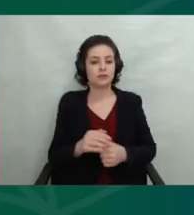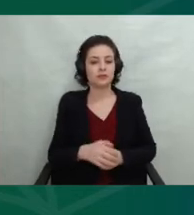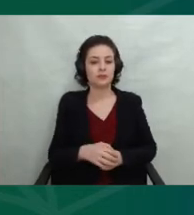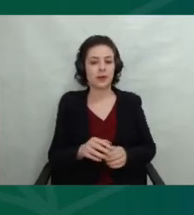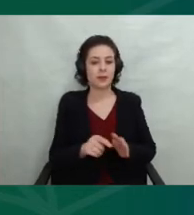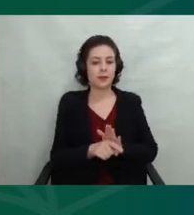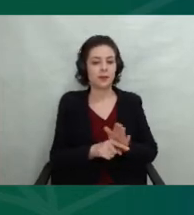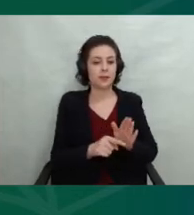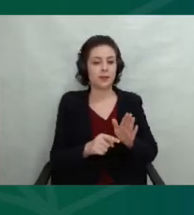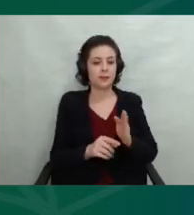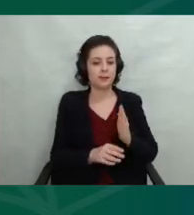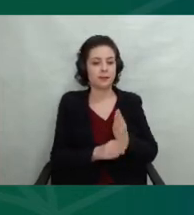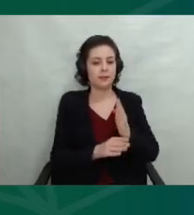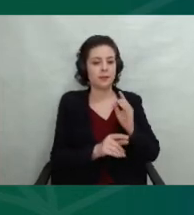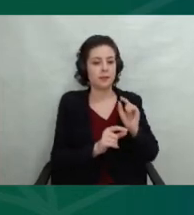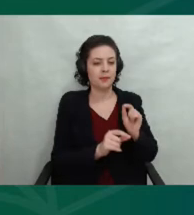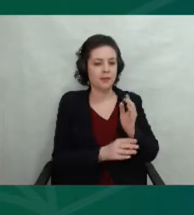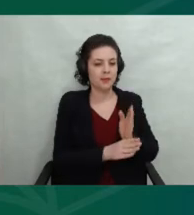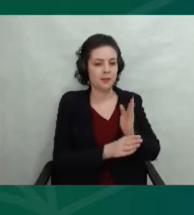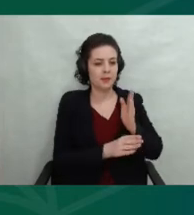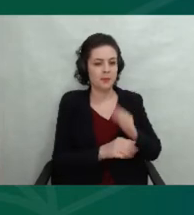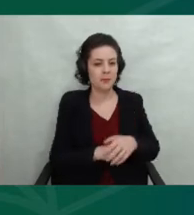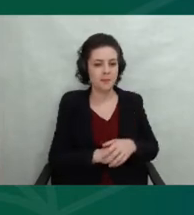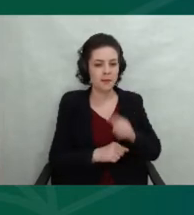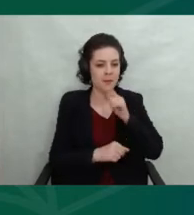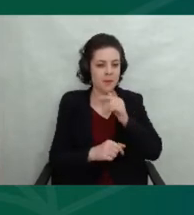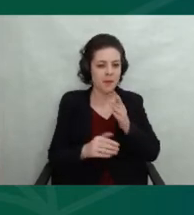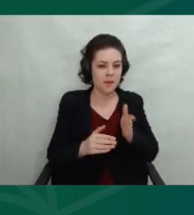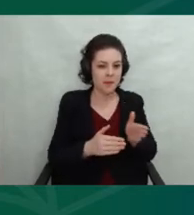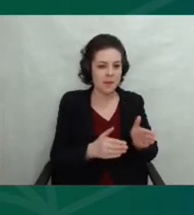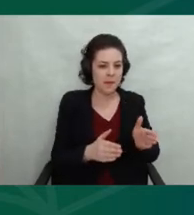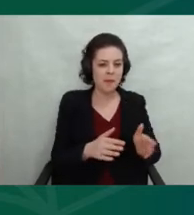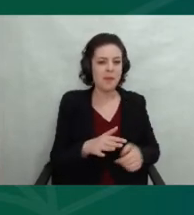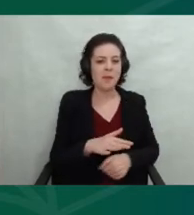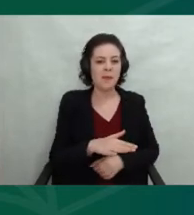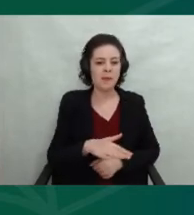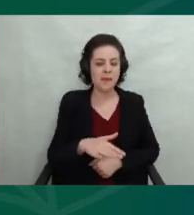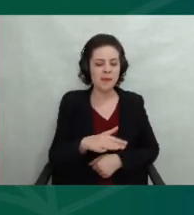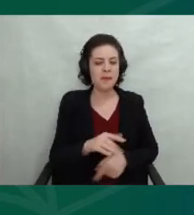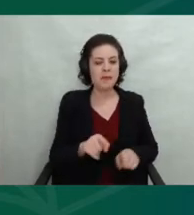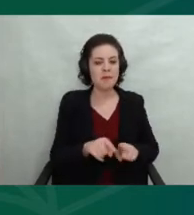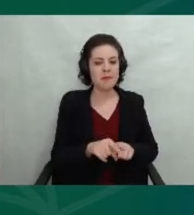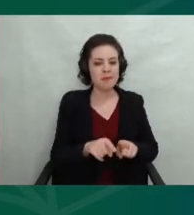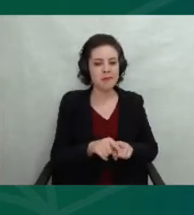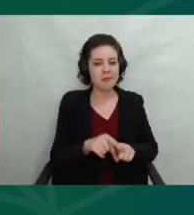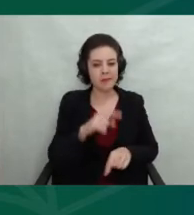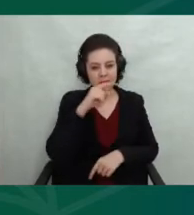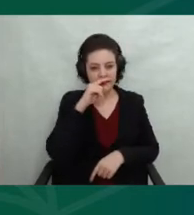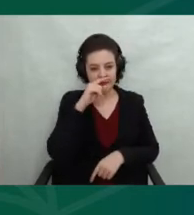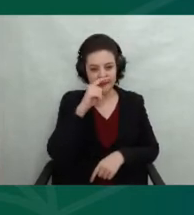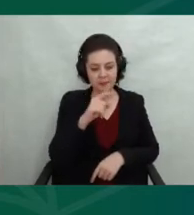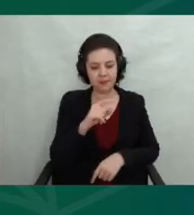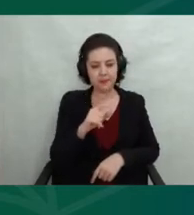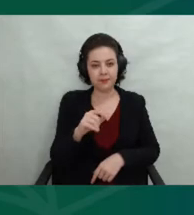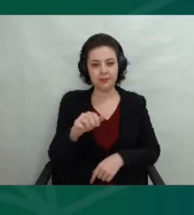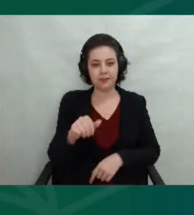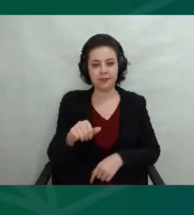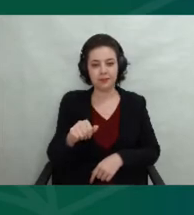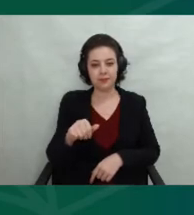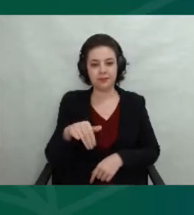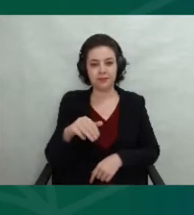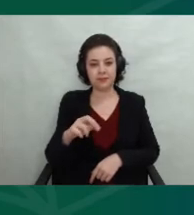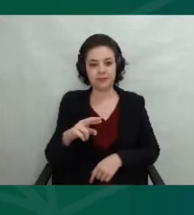que em vários rios da região também de Americana, o